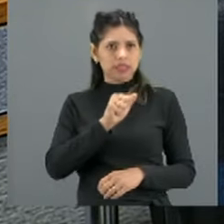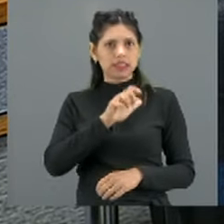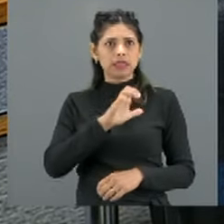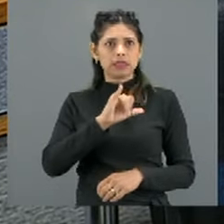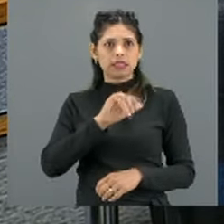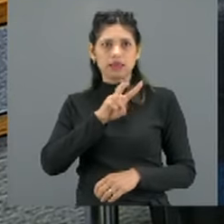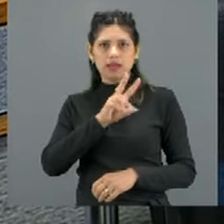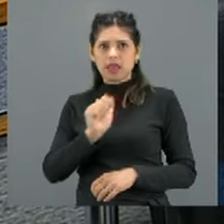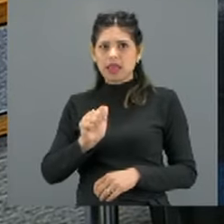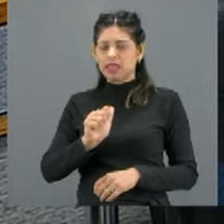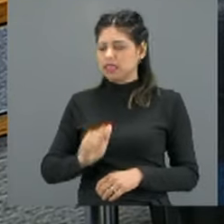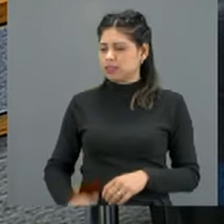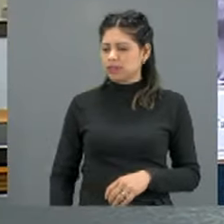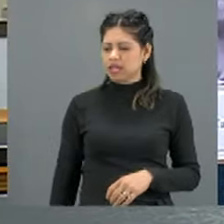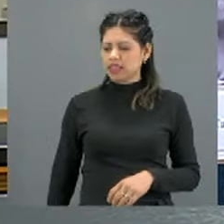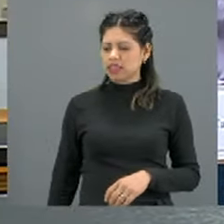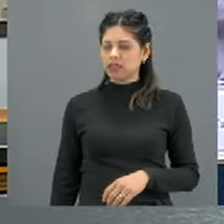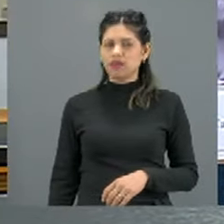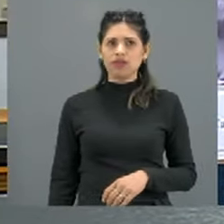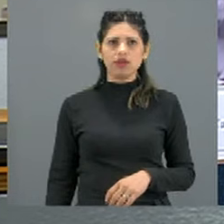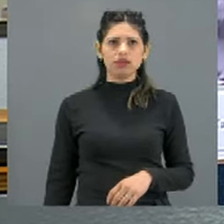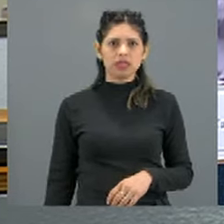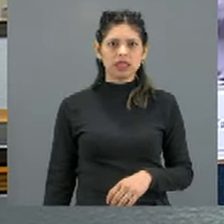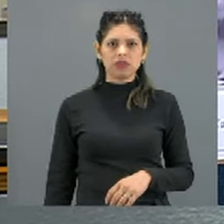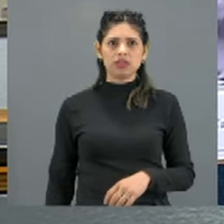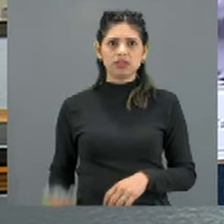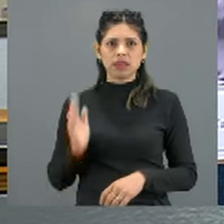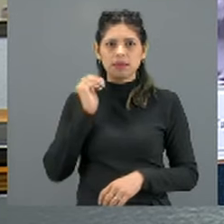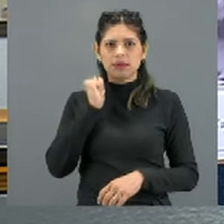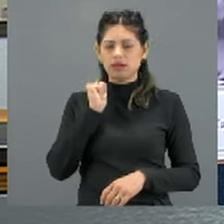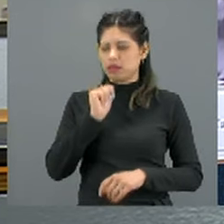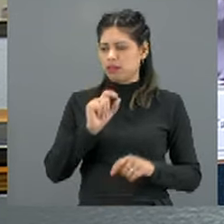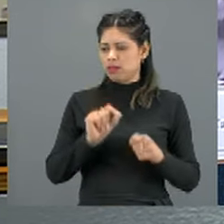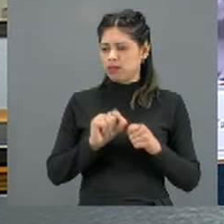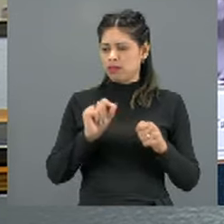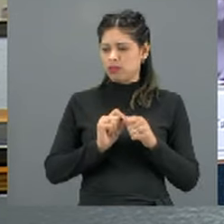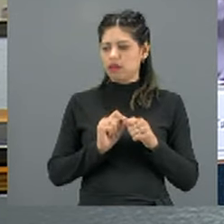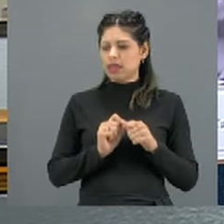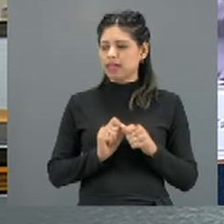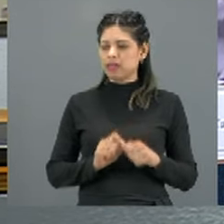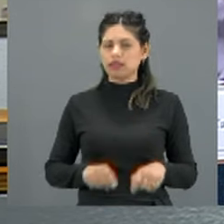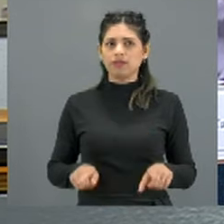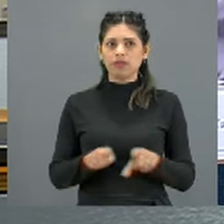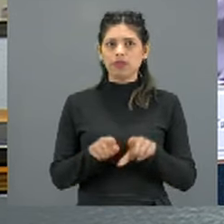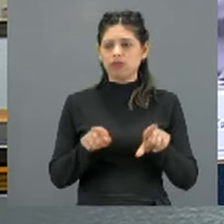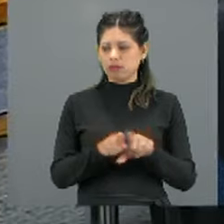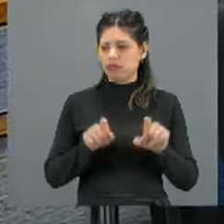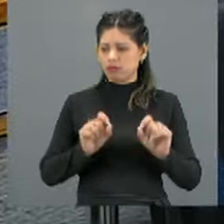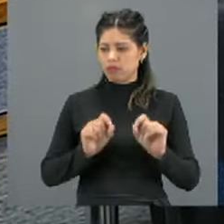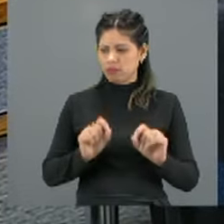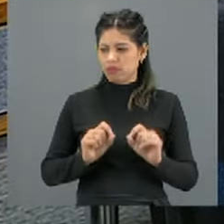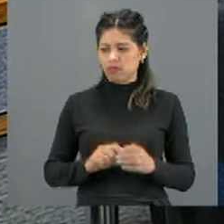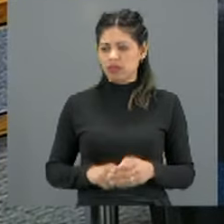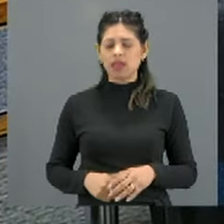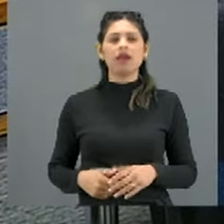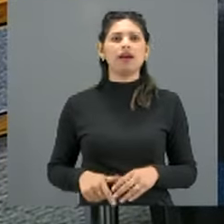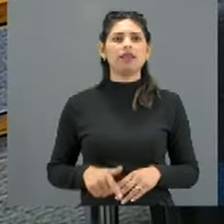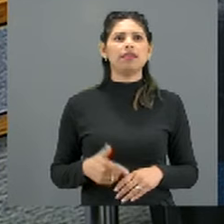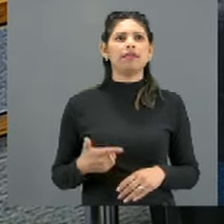direto com todas as etnias, ficou muito claro para mim que cada etnia tem o seu